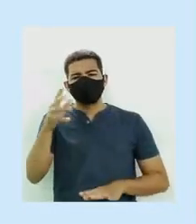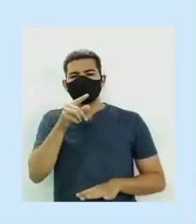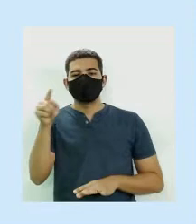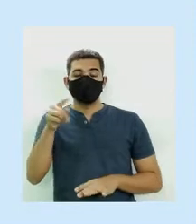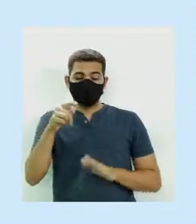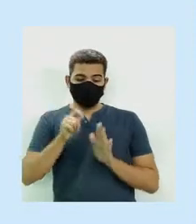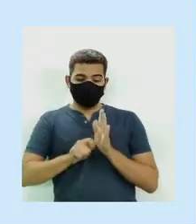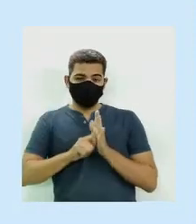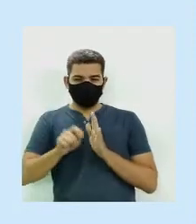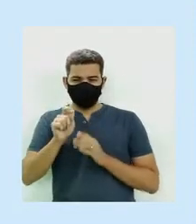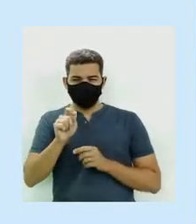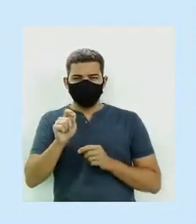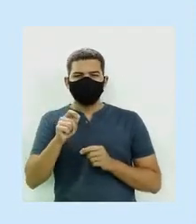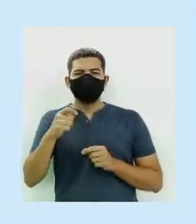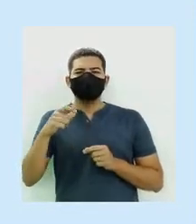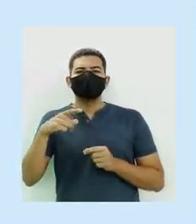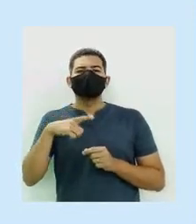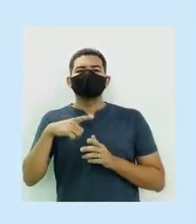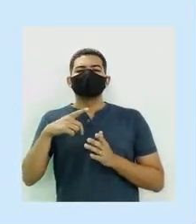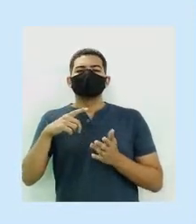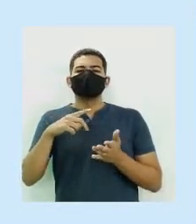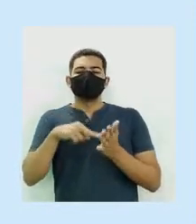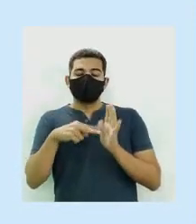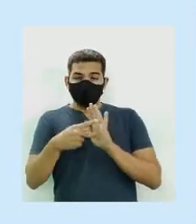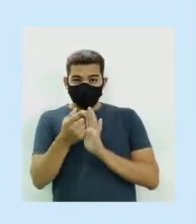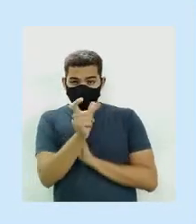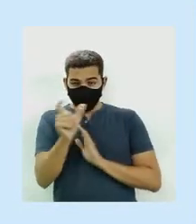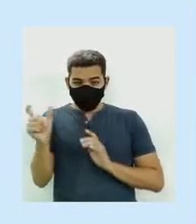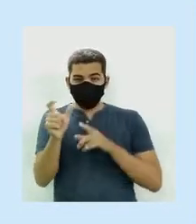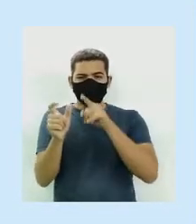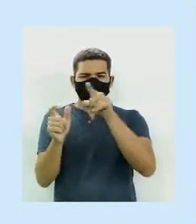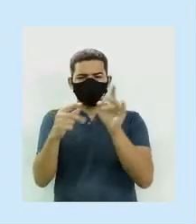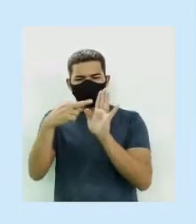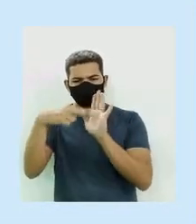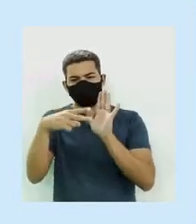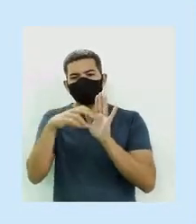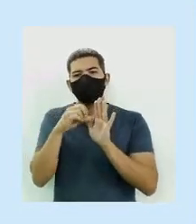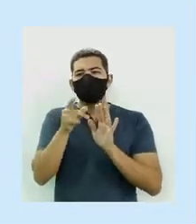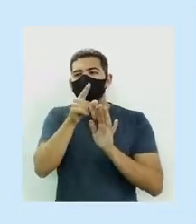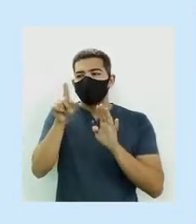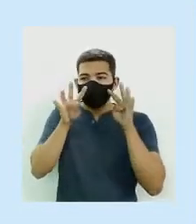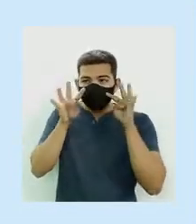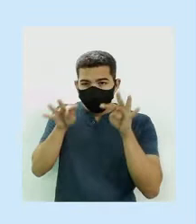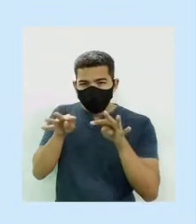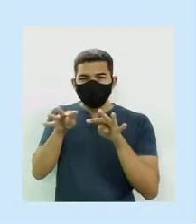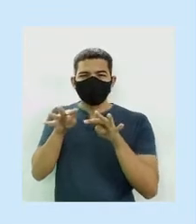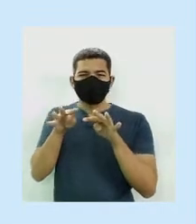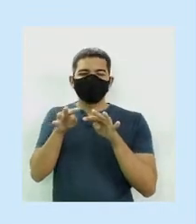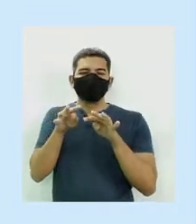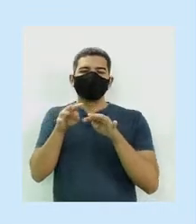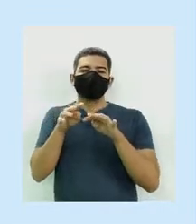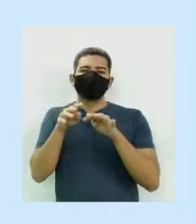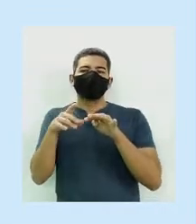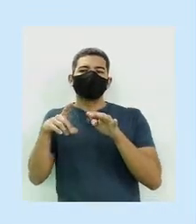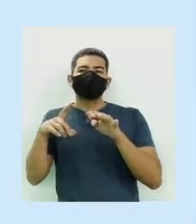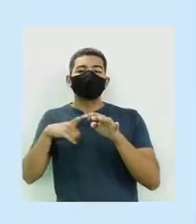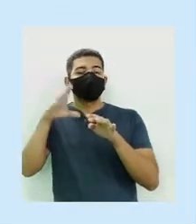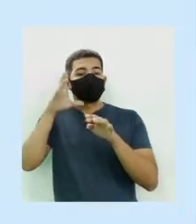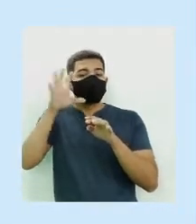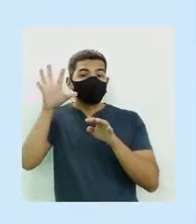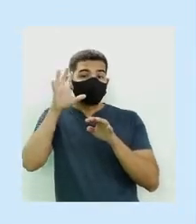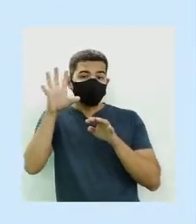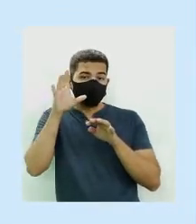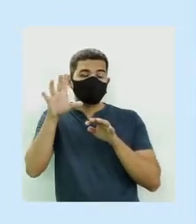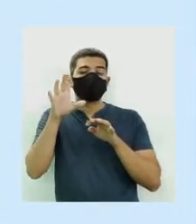o significado das palavras para levar o leitor ou o ouvinte, no caso do slam, a refletir